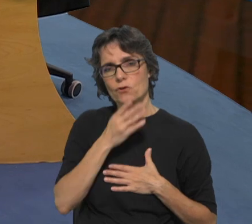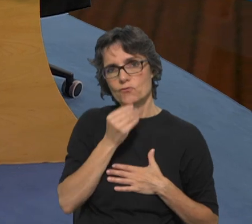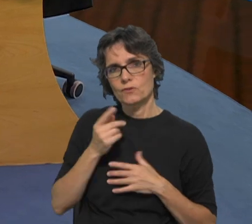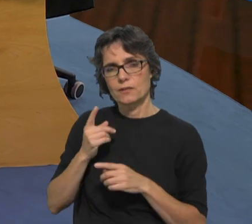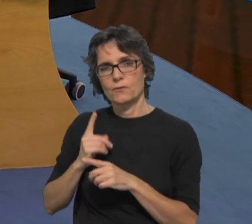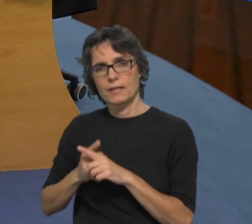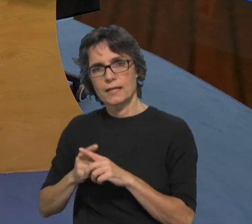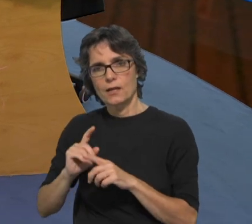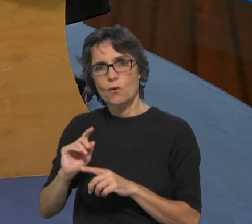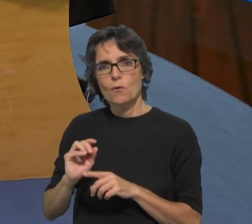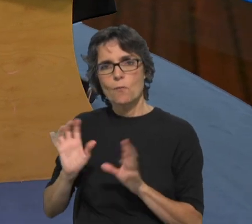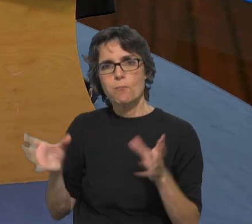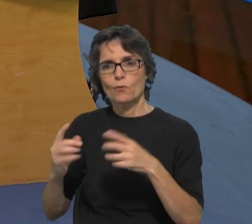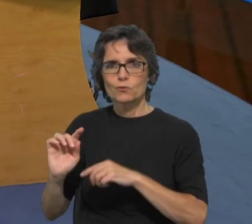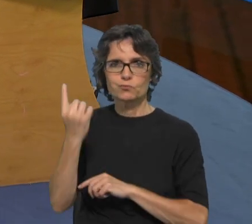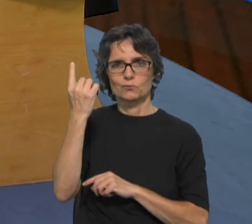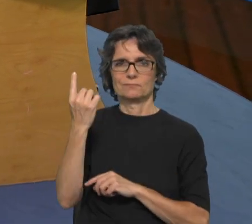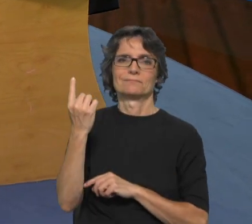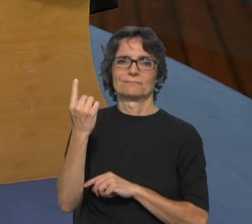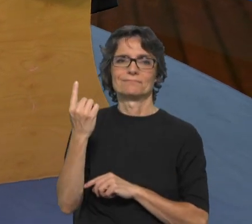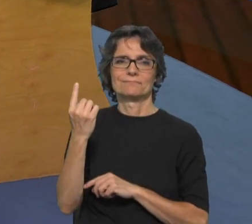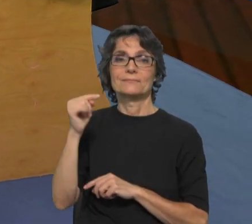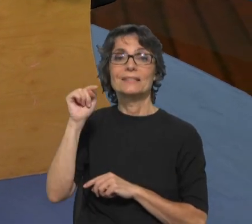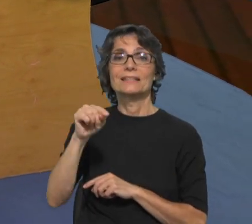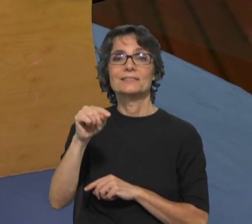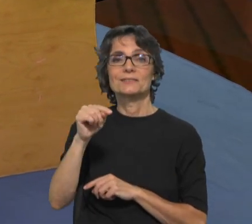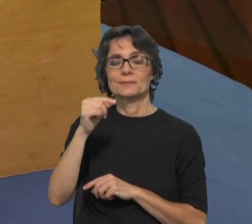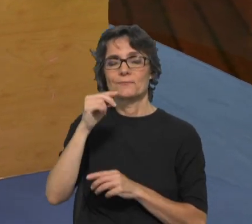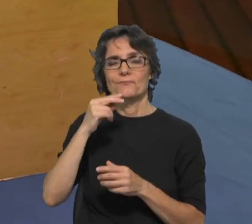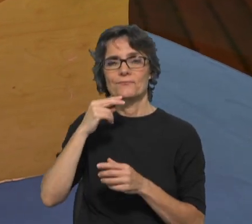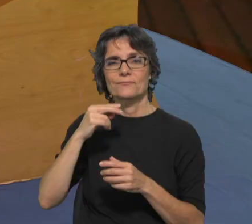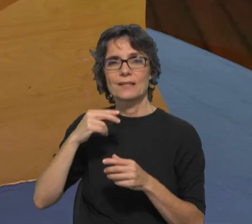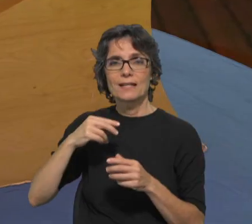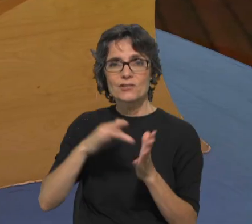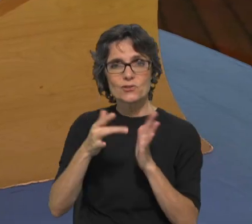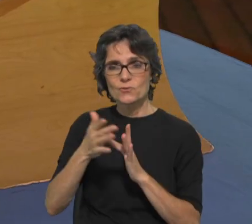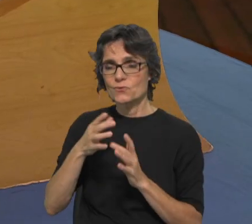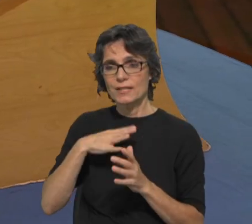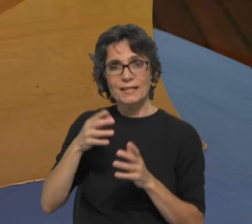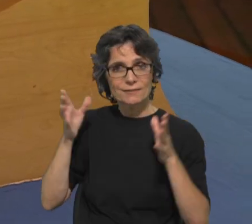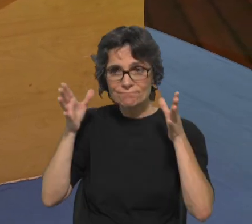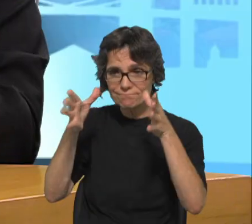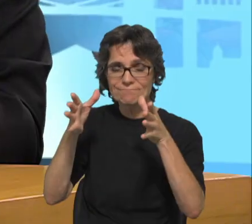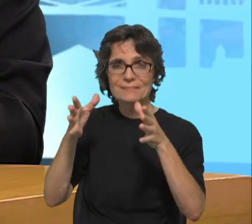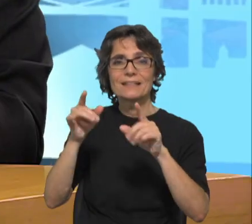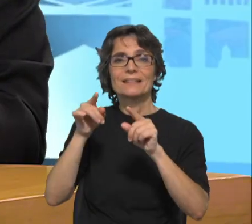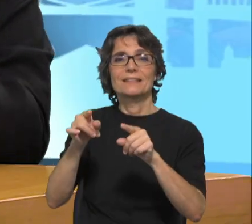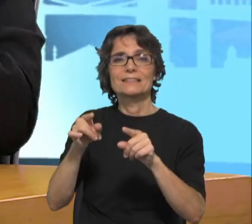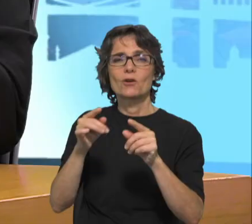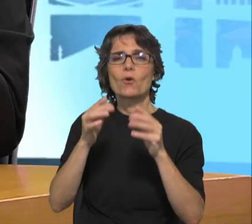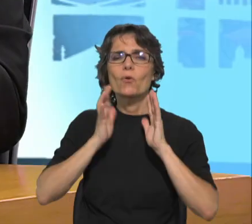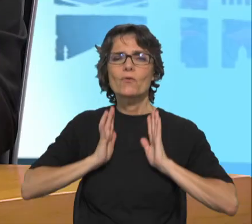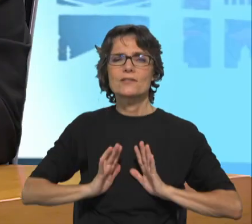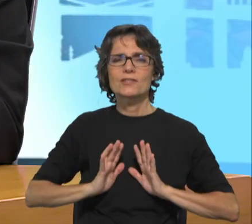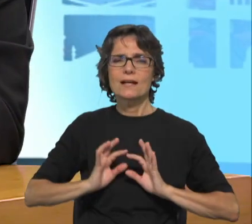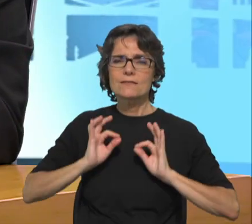povo. E, portanto, creio que é esta unidade que Jesus nos quer trazer para nos dizer que o verdadeiro descanso é com Ele e